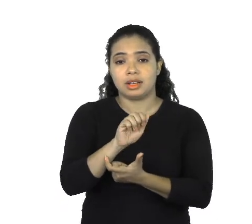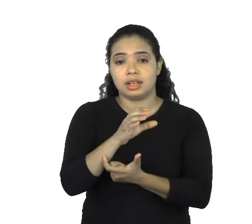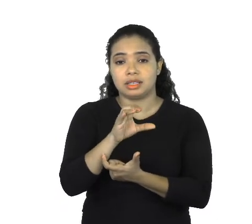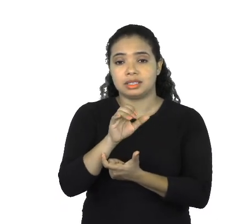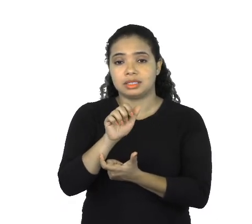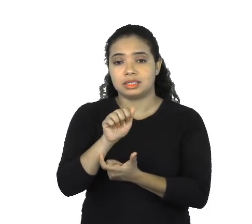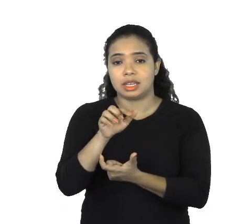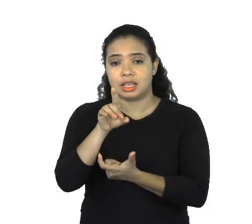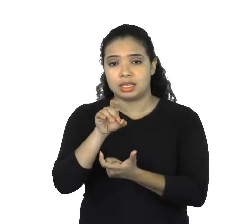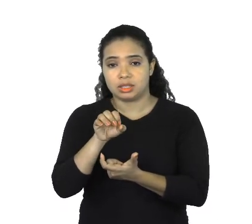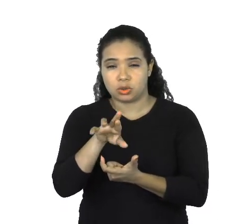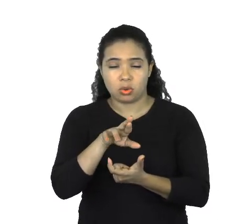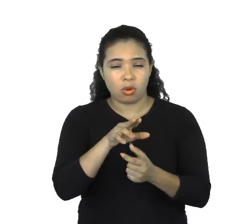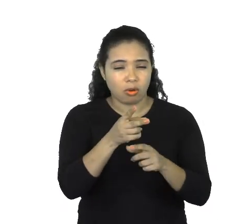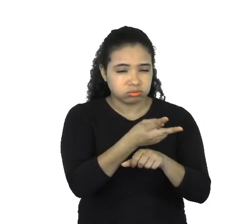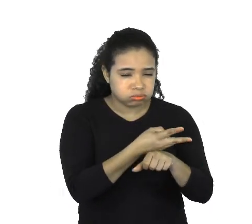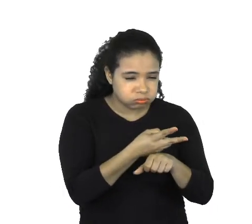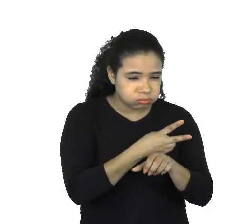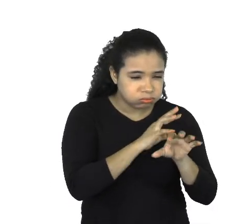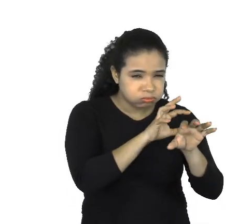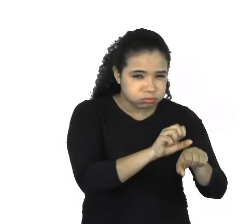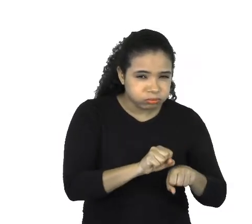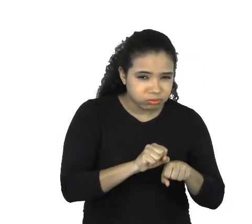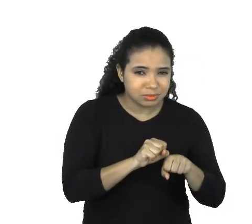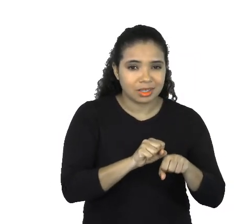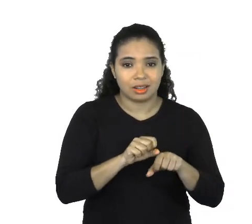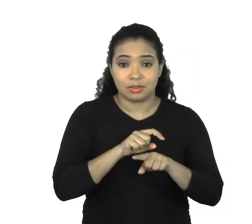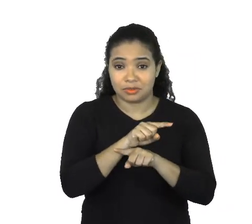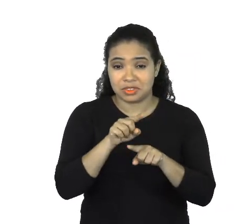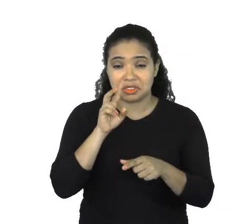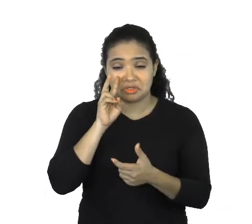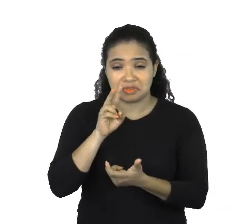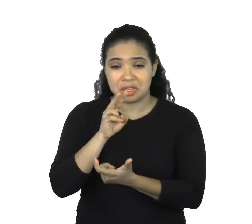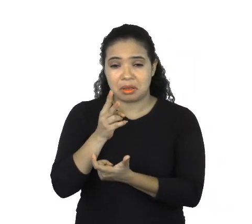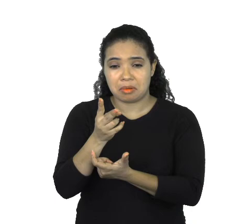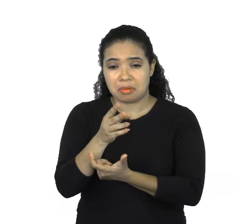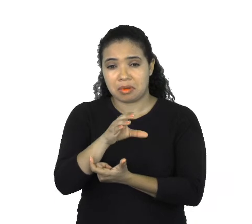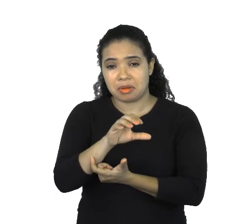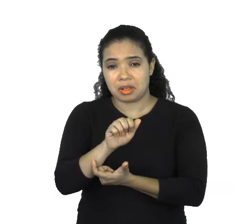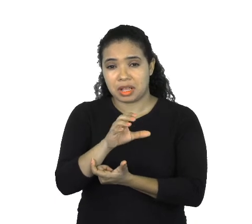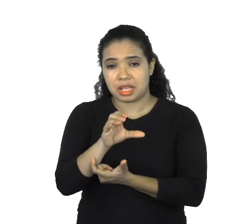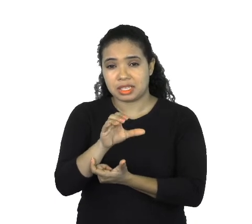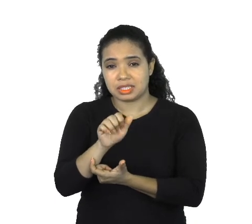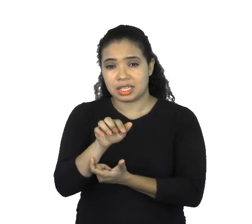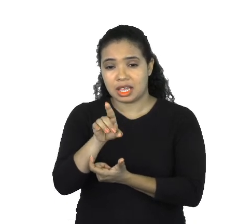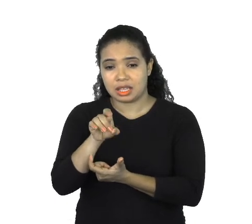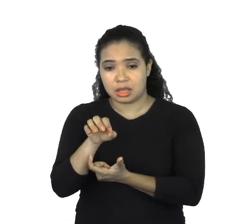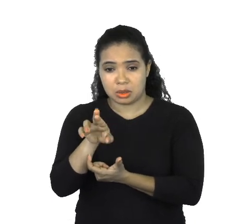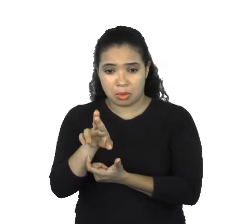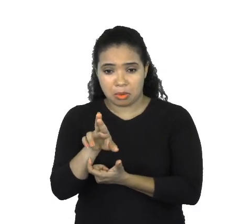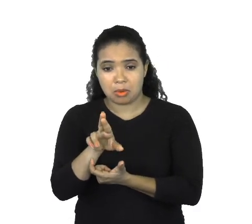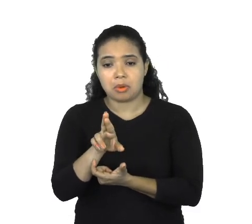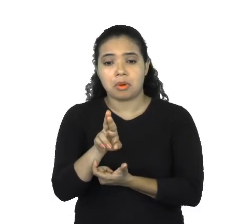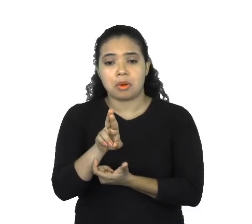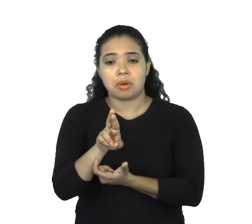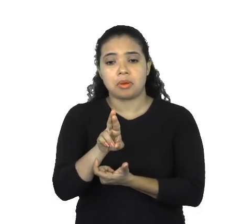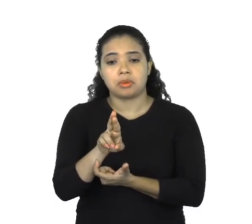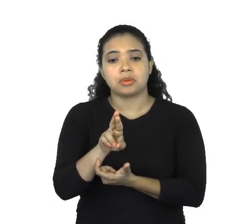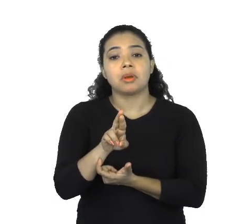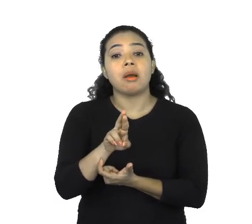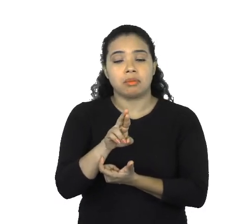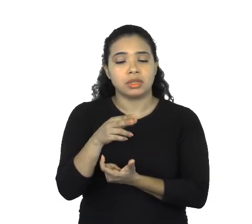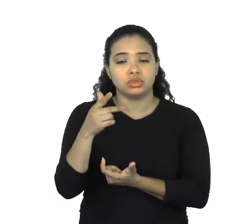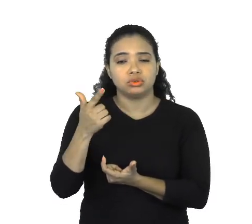aí. Quantas vogais? Vocês viram que na palavra caçador está repetindo a vogal? Mas mesmo assim a gente conta